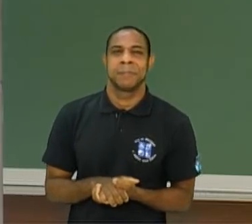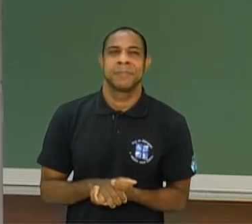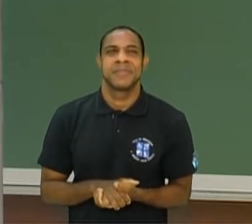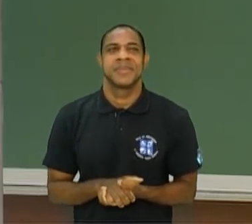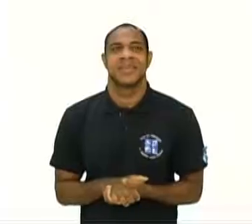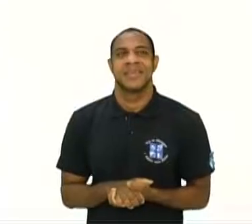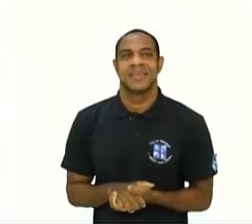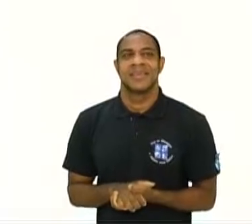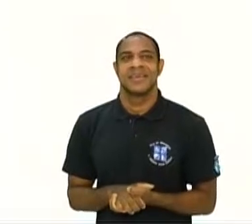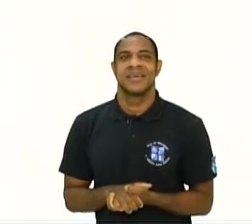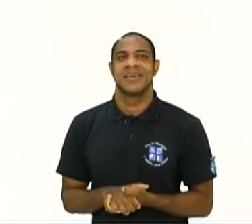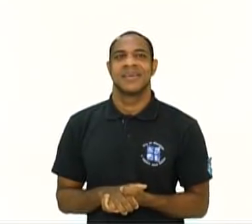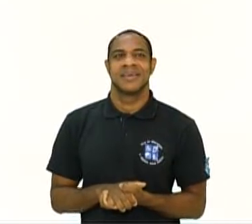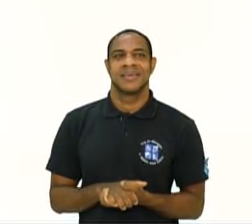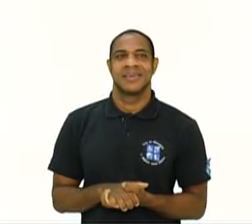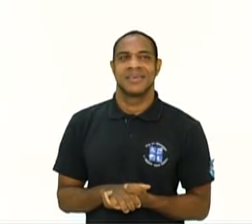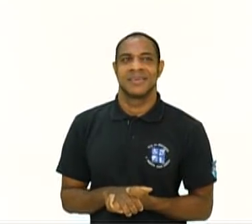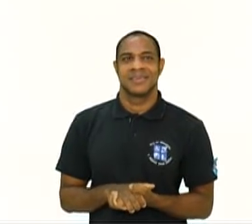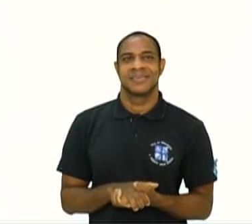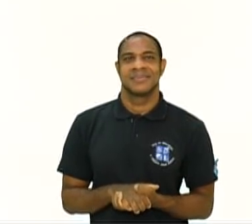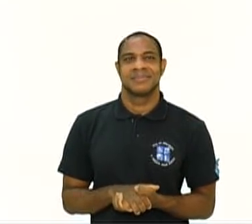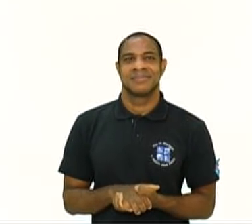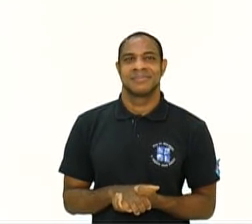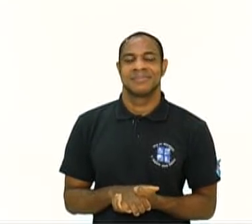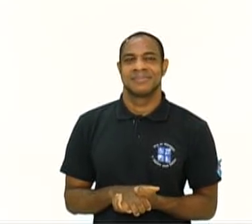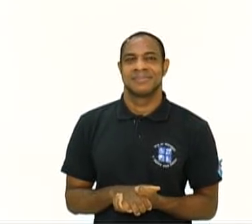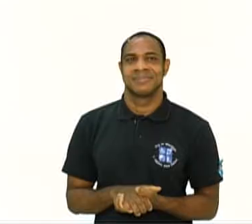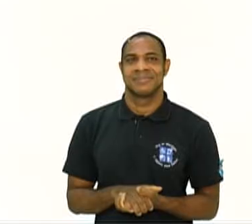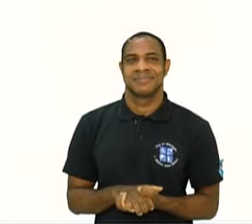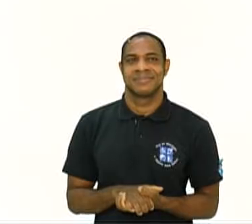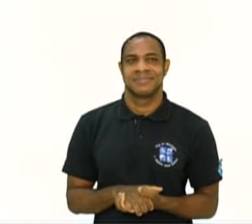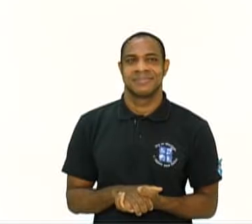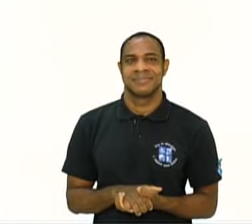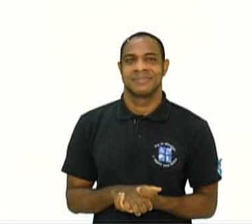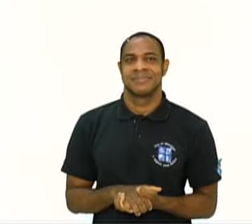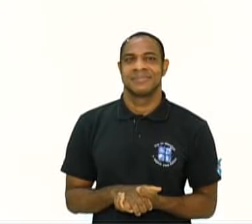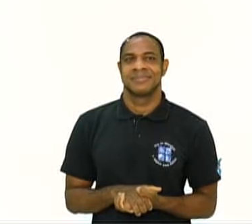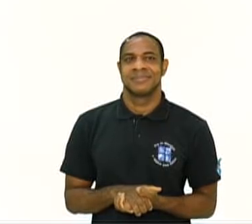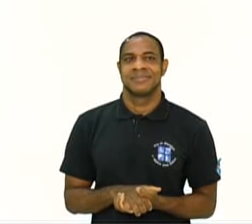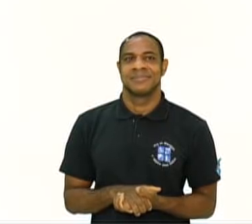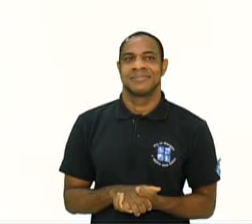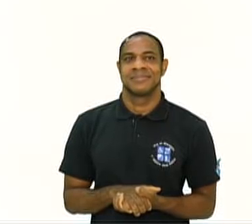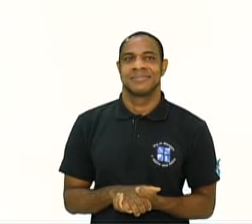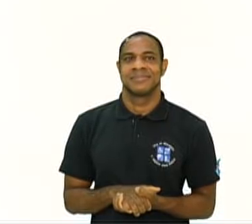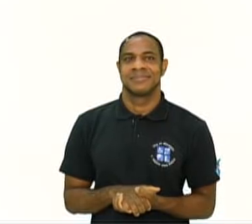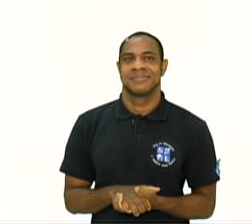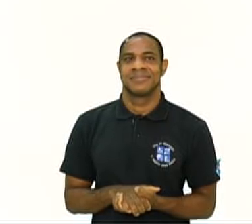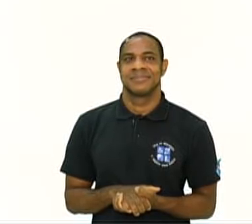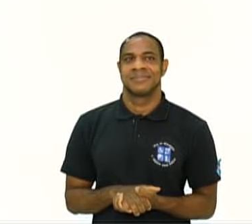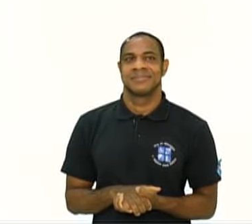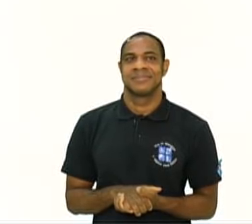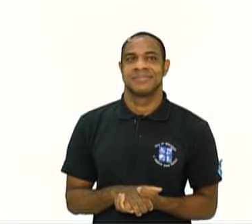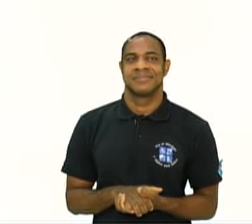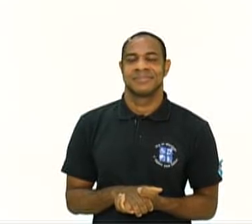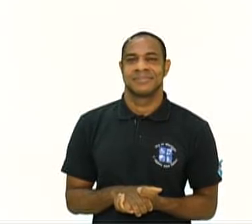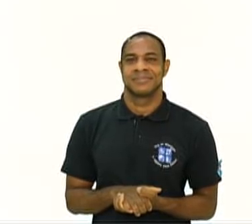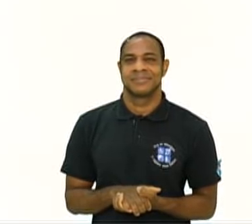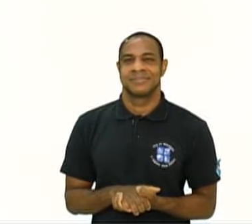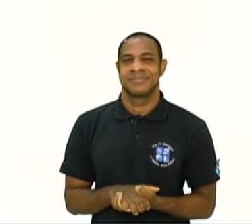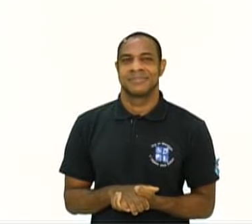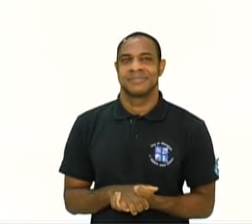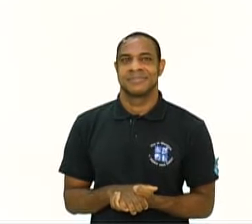celebrated? On November 1st, on December 12th, on October